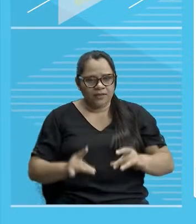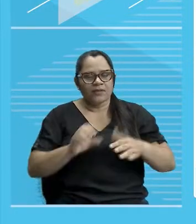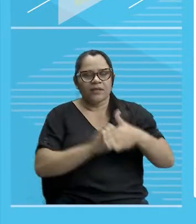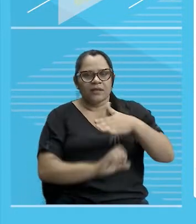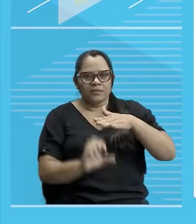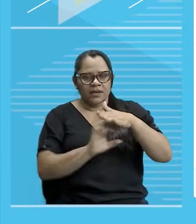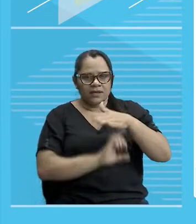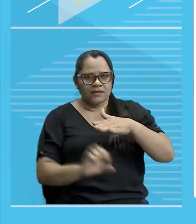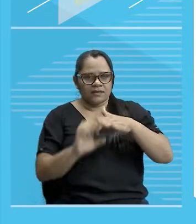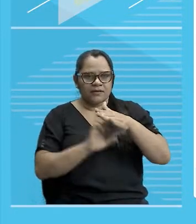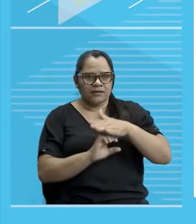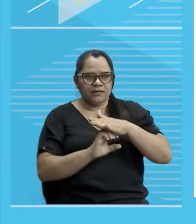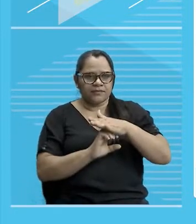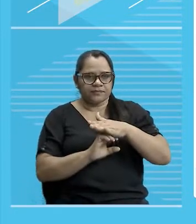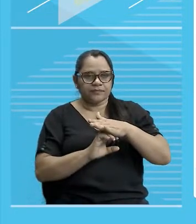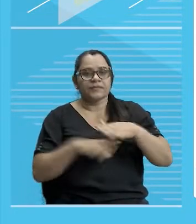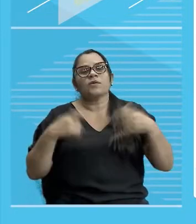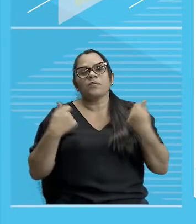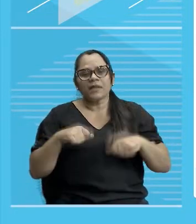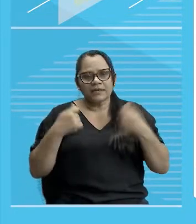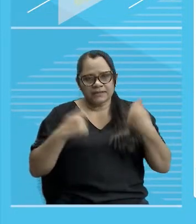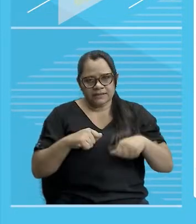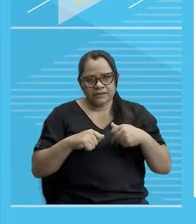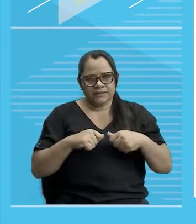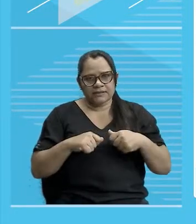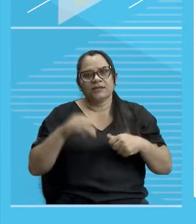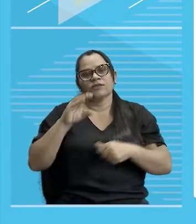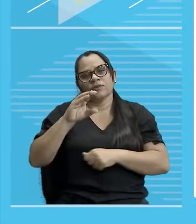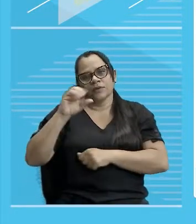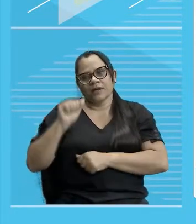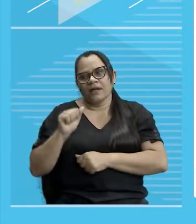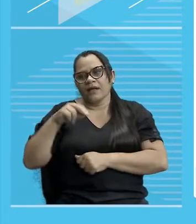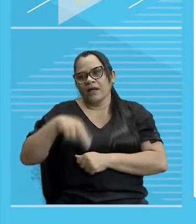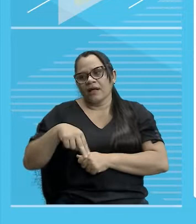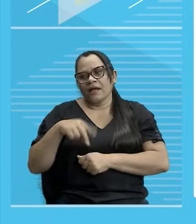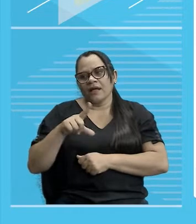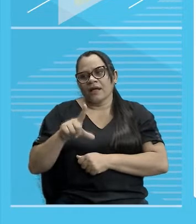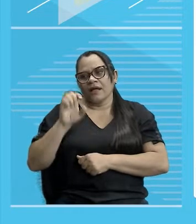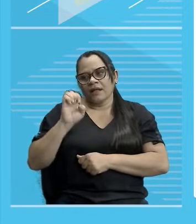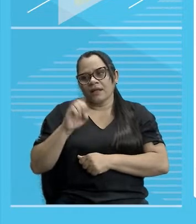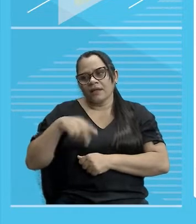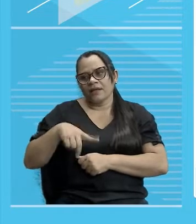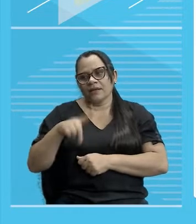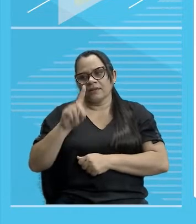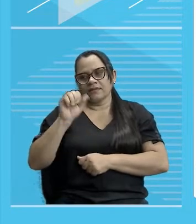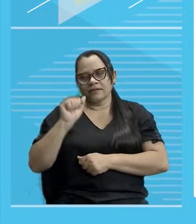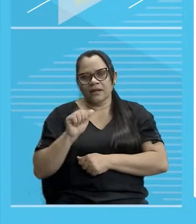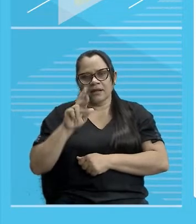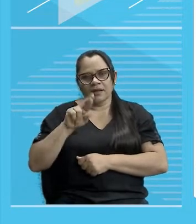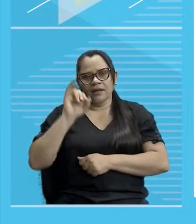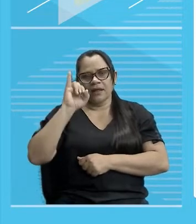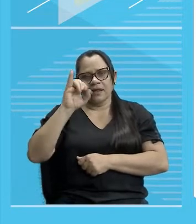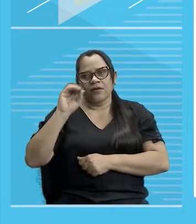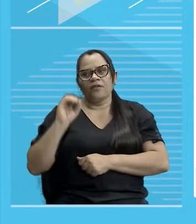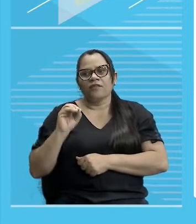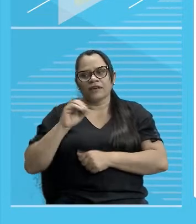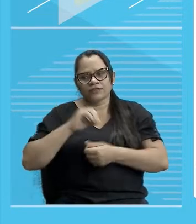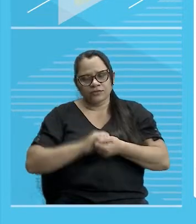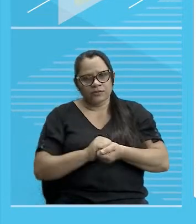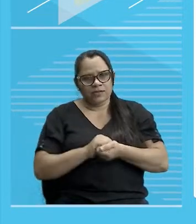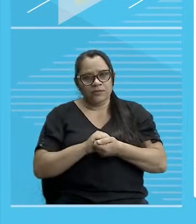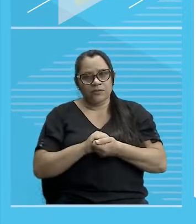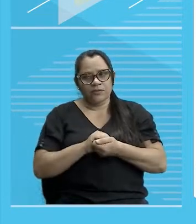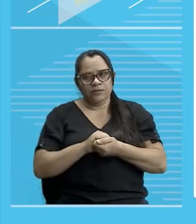Então a gente tem que ter calendários e tem que ter cronogramas para que a gente para incluir linhas com atividades